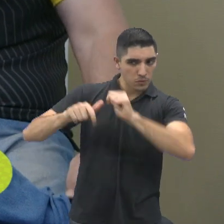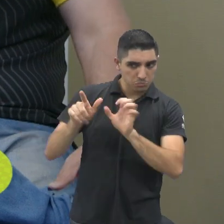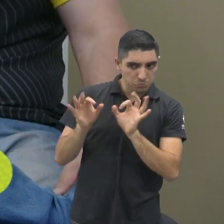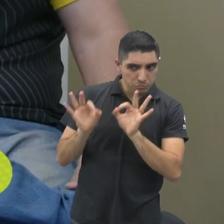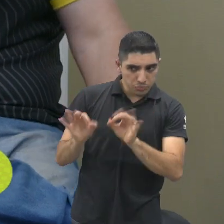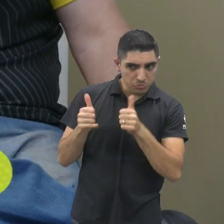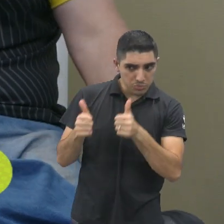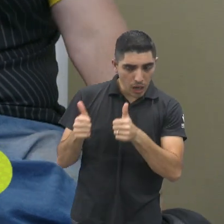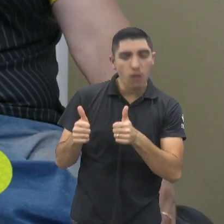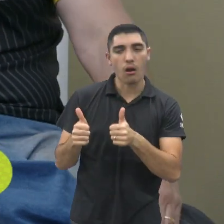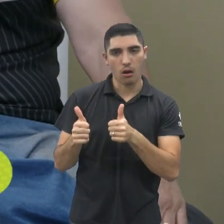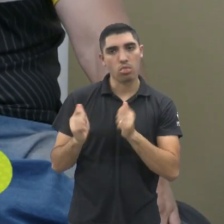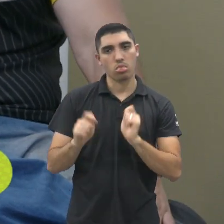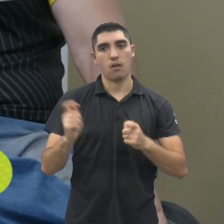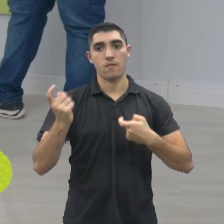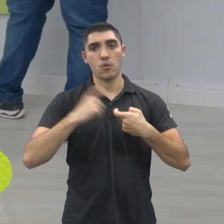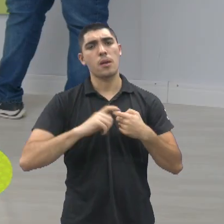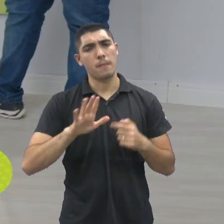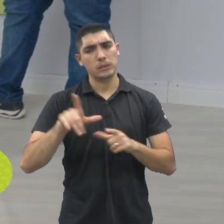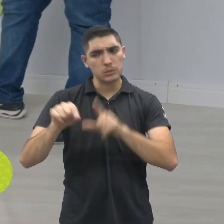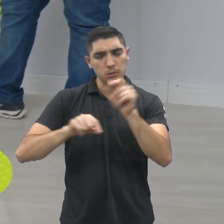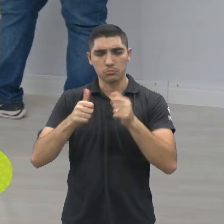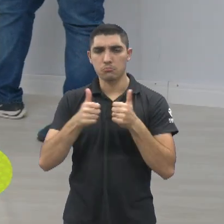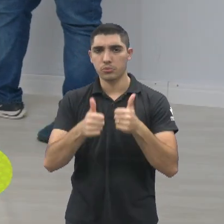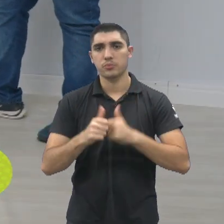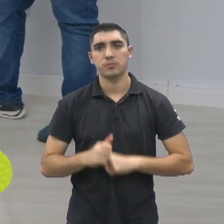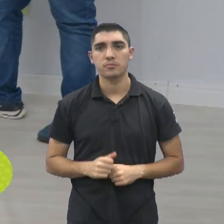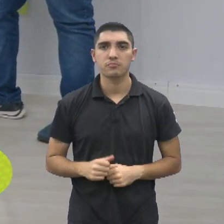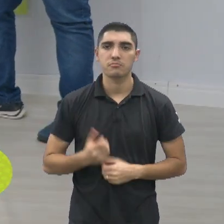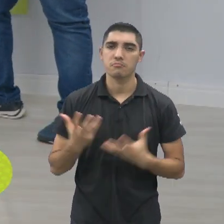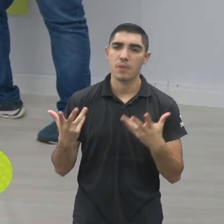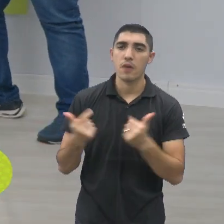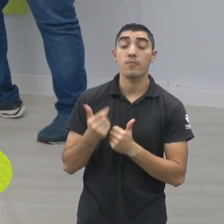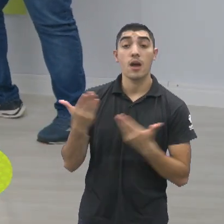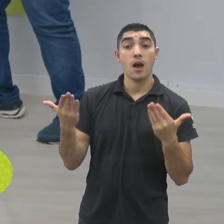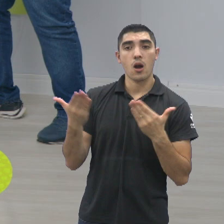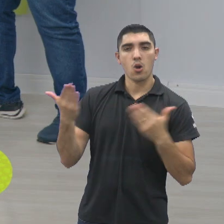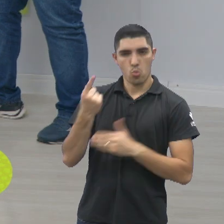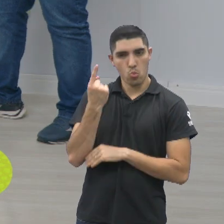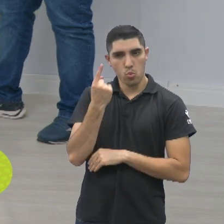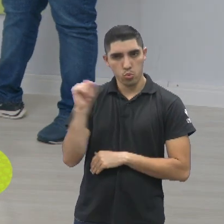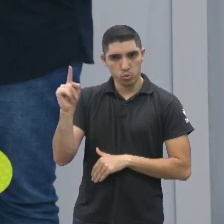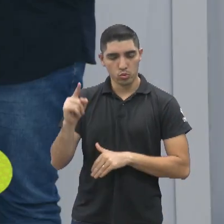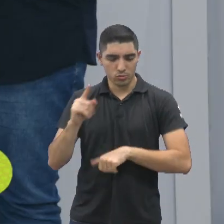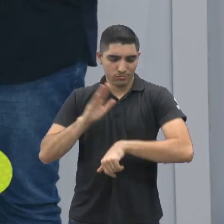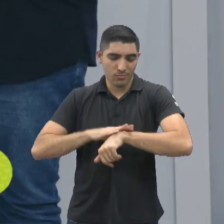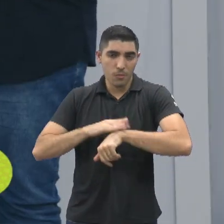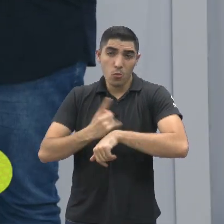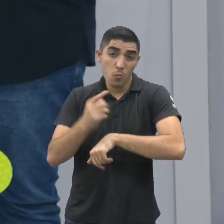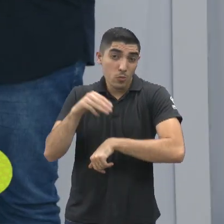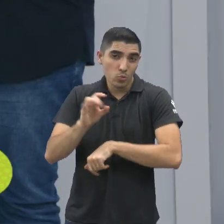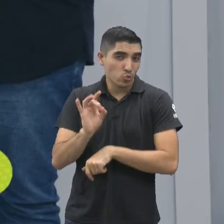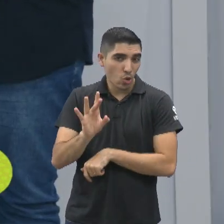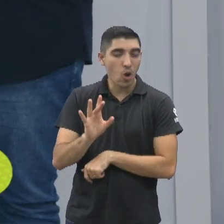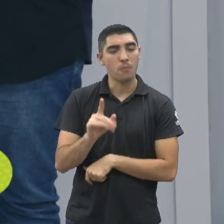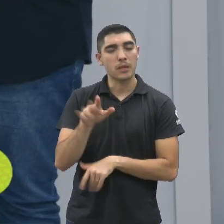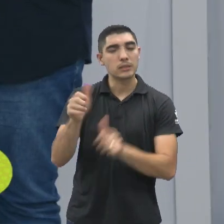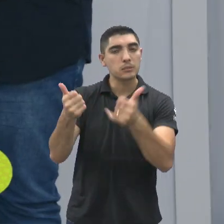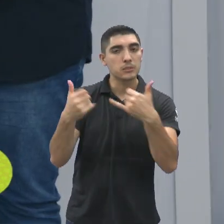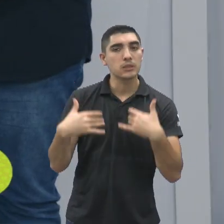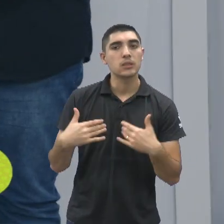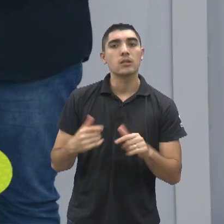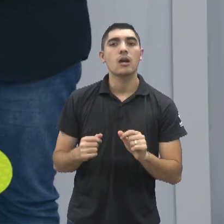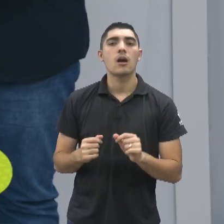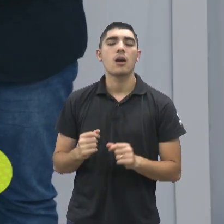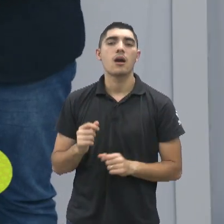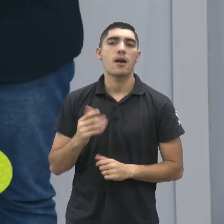que está sendo bem formado esse elenco, sim. Maravilha. Augustão, para a gente finalizar, a gente tem mais um minutinho. A gente sabe que